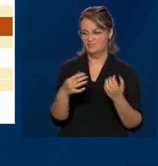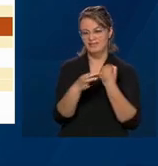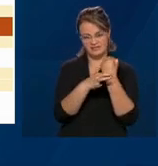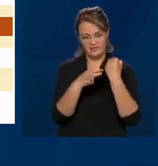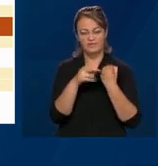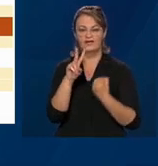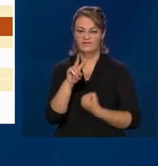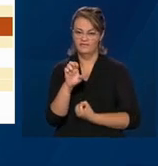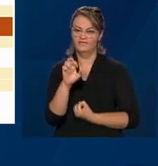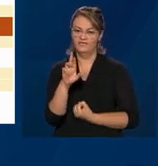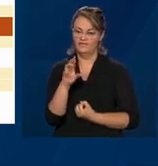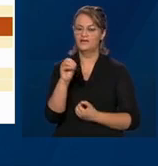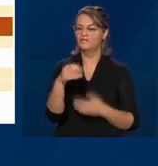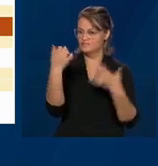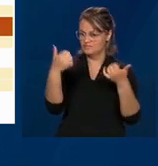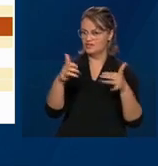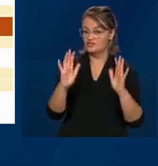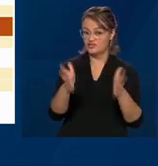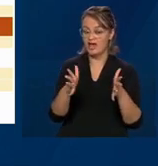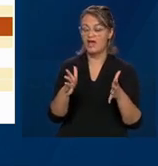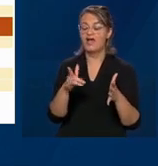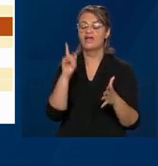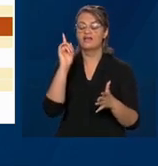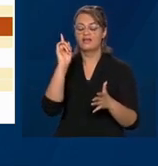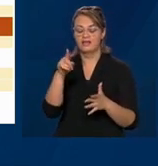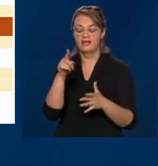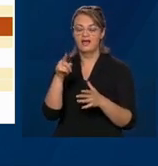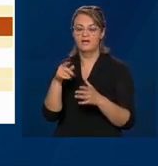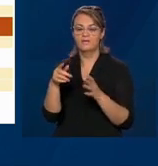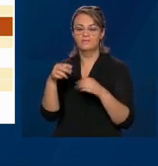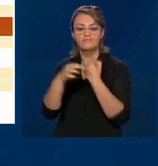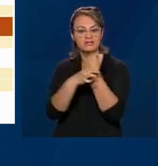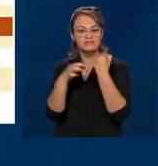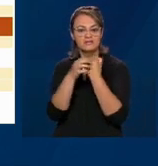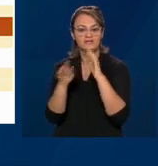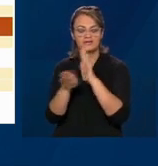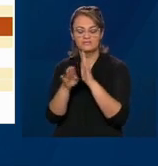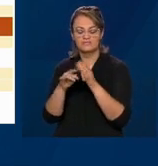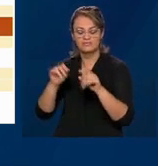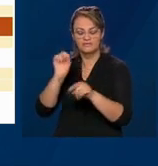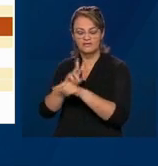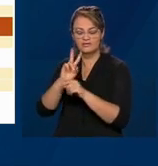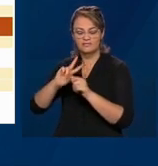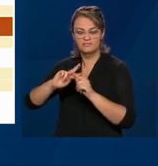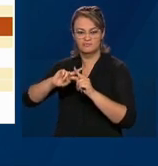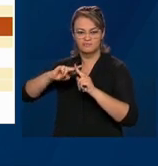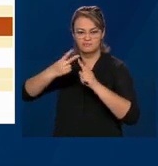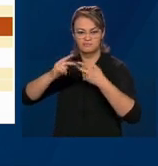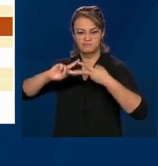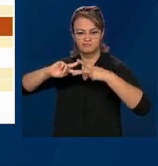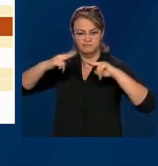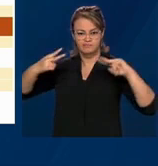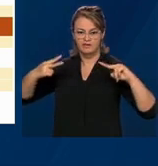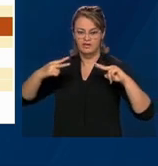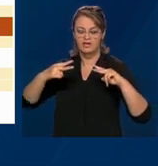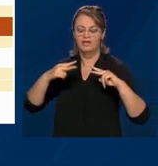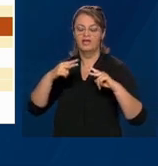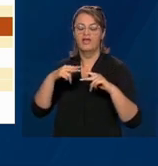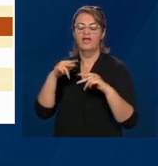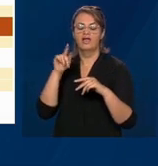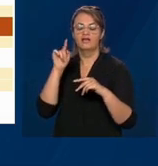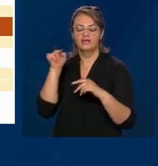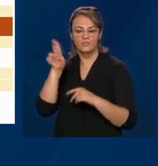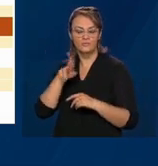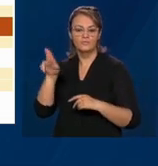que é usada para replicar o vírus. O vírus se utiliza dessa célula do macaco para